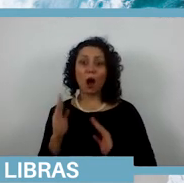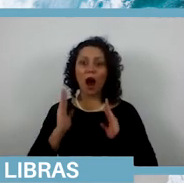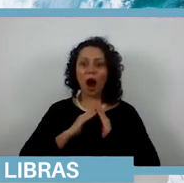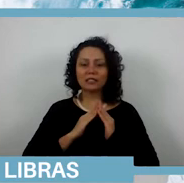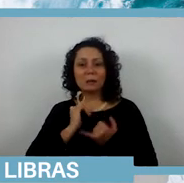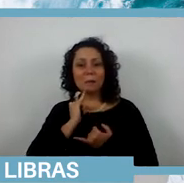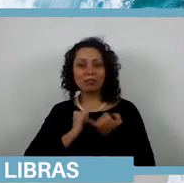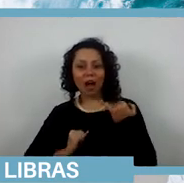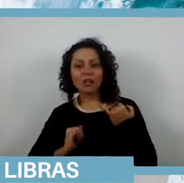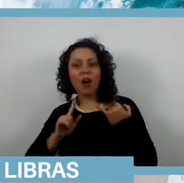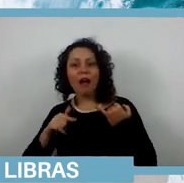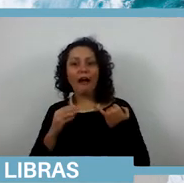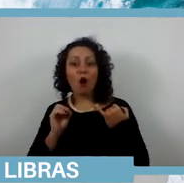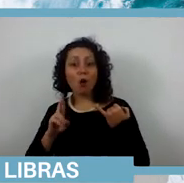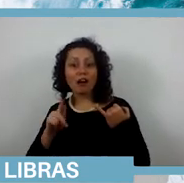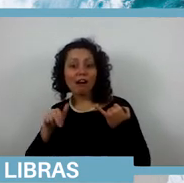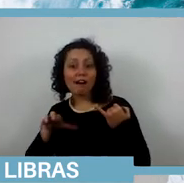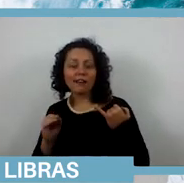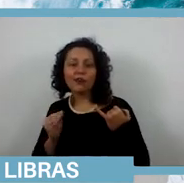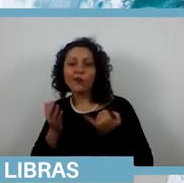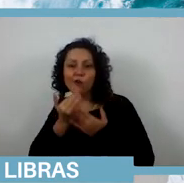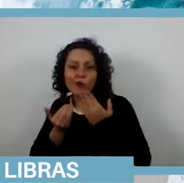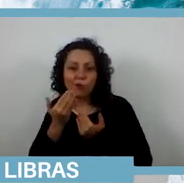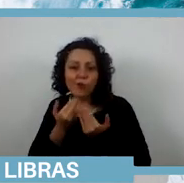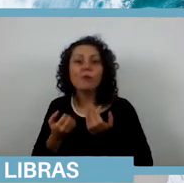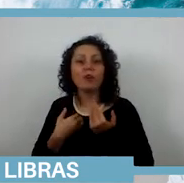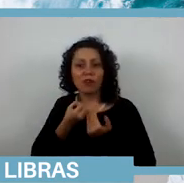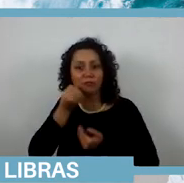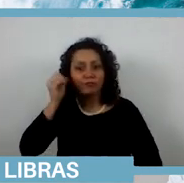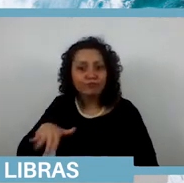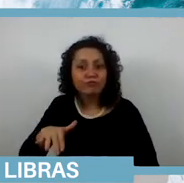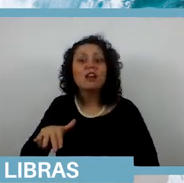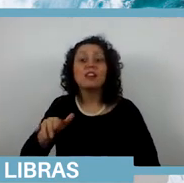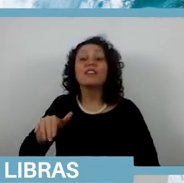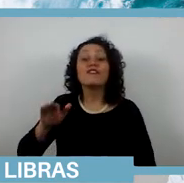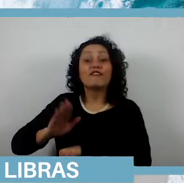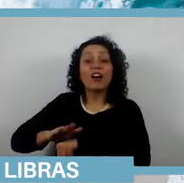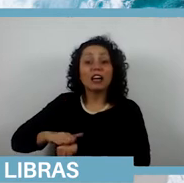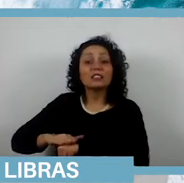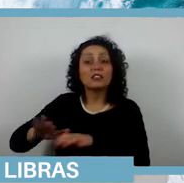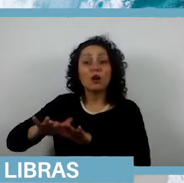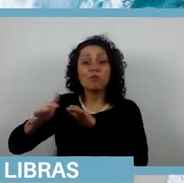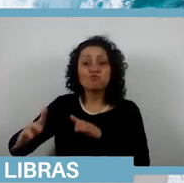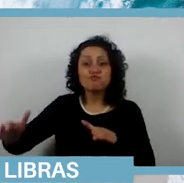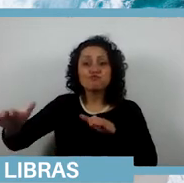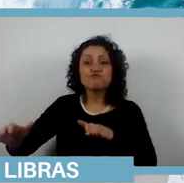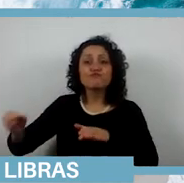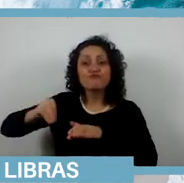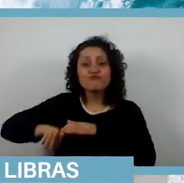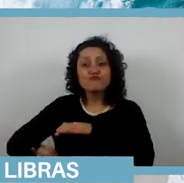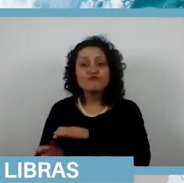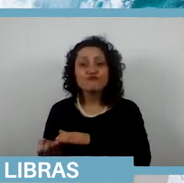a gente já solução na fase metade troço resíduos fazendo compostagem E então é trouxe essas duas